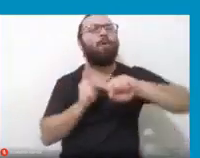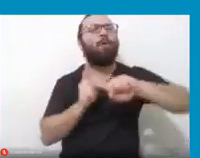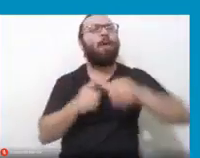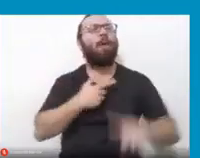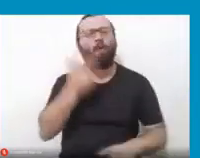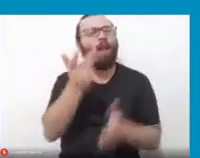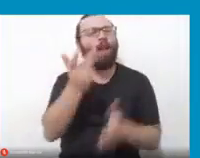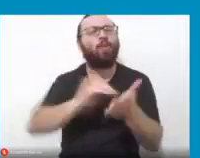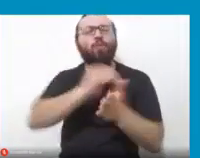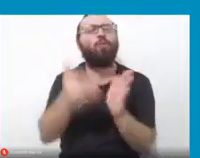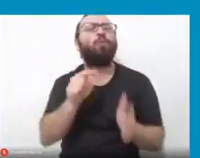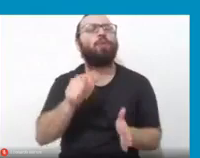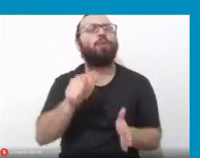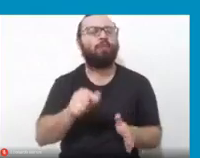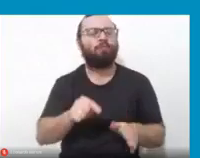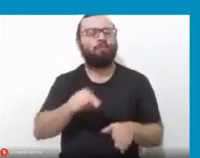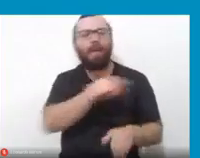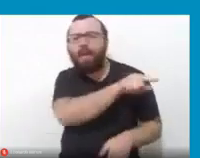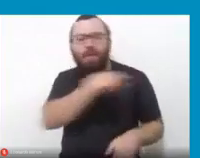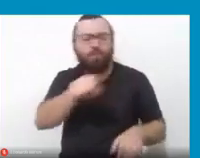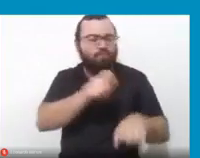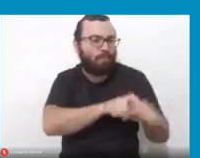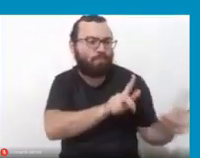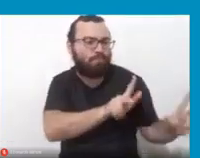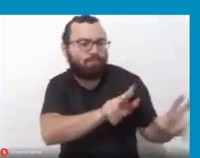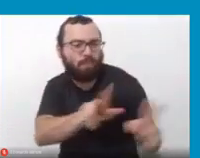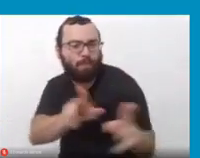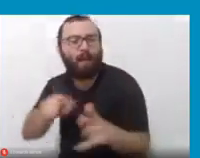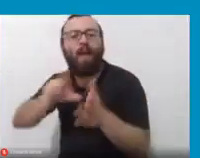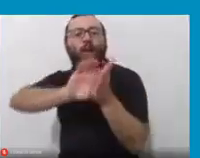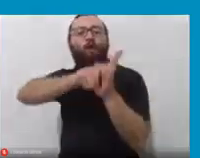acho que essa sincronicidade, que é um conceito do